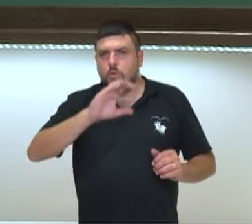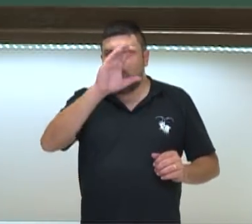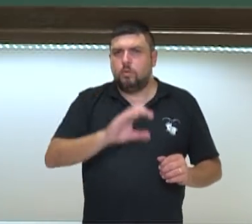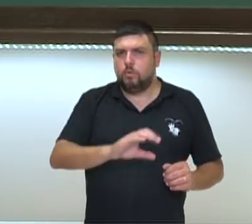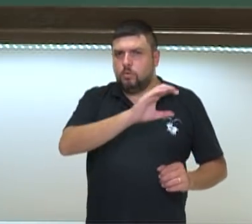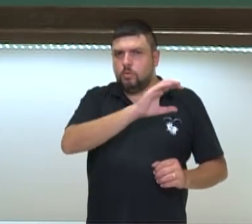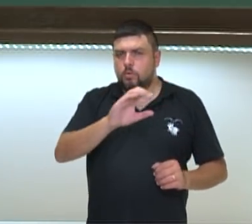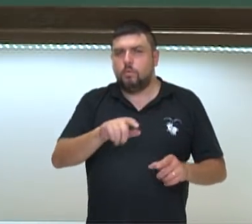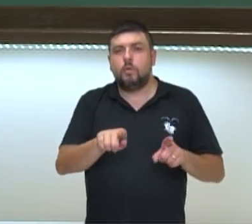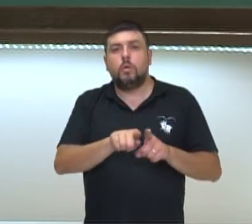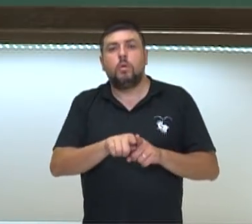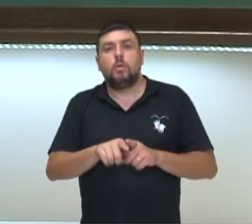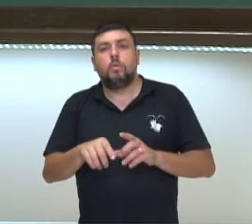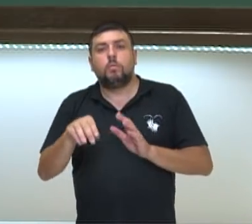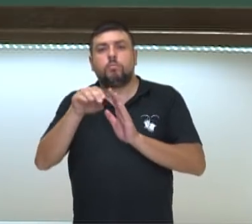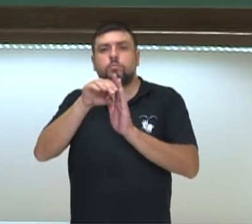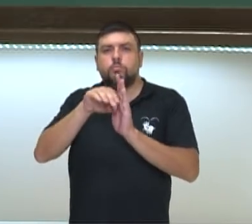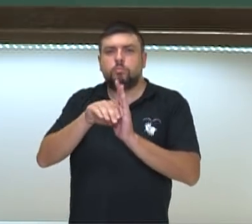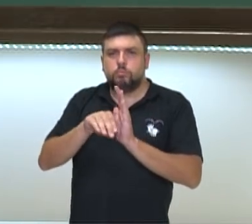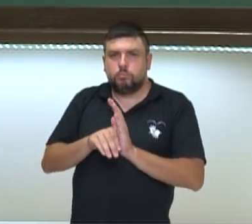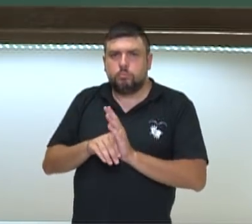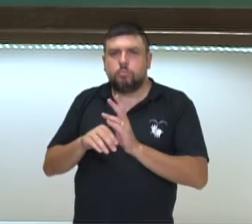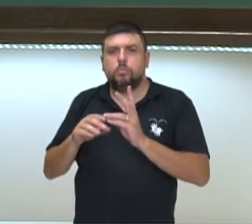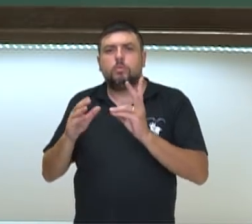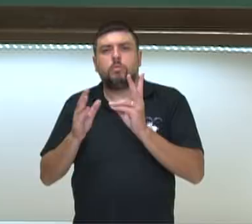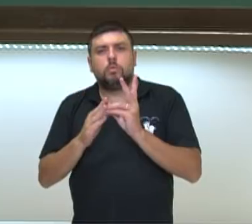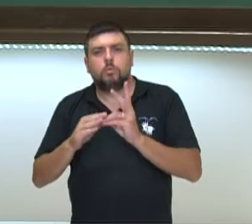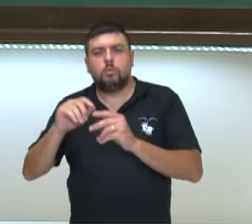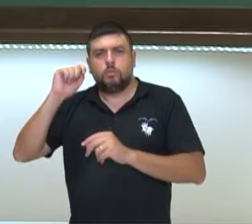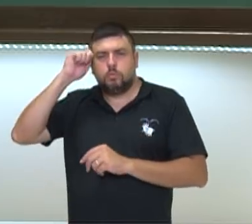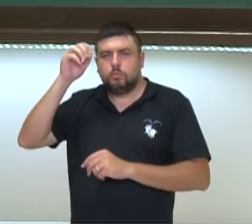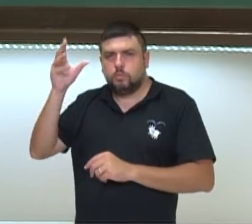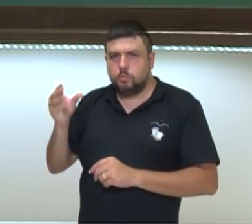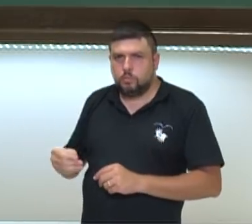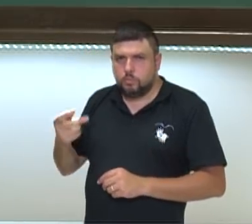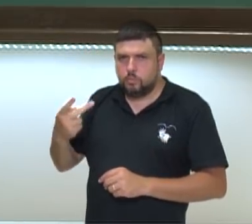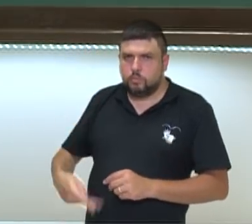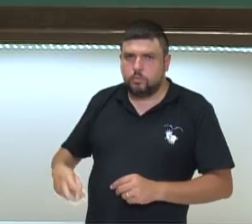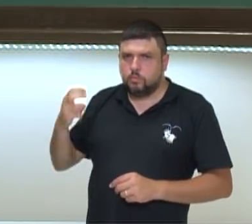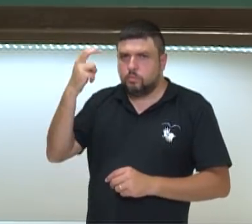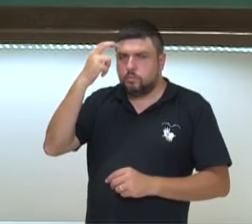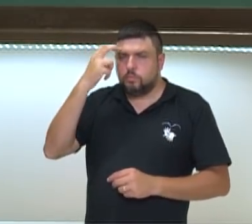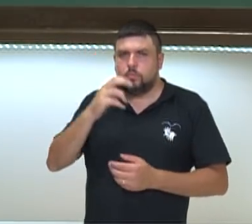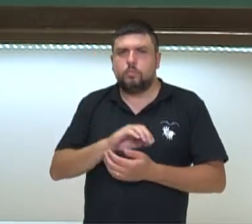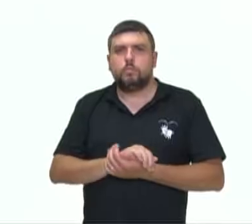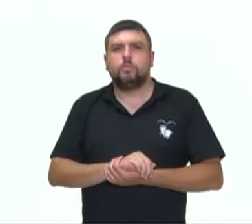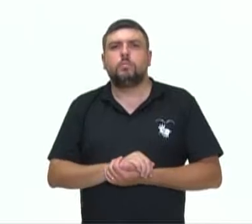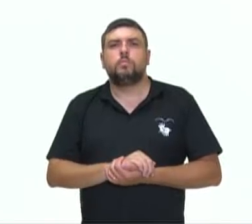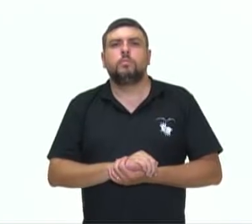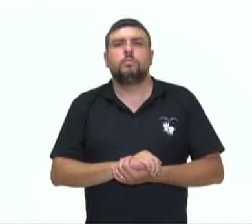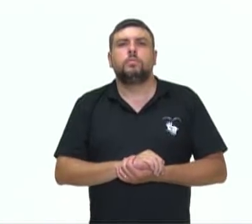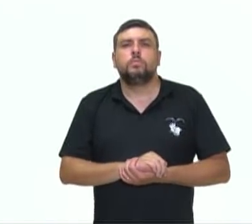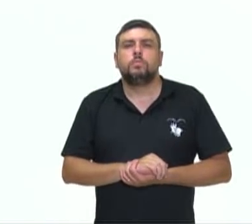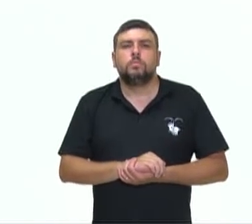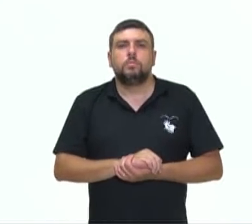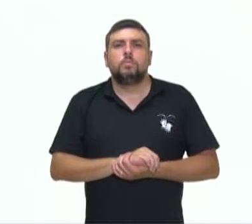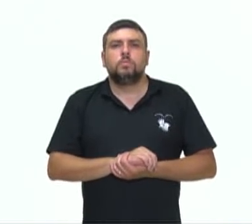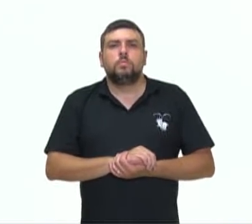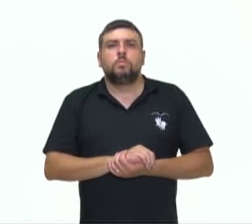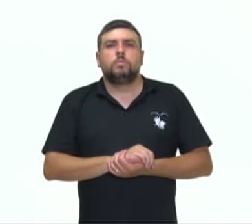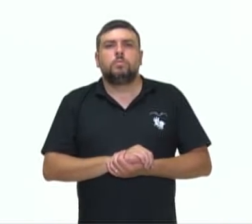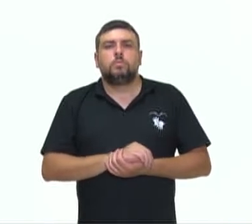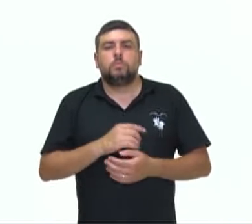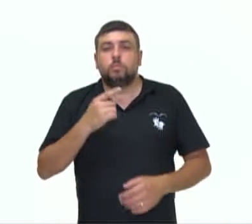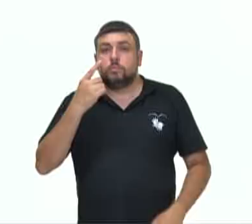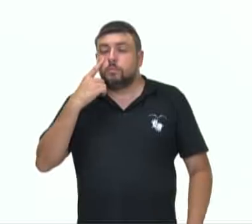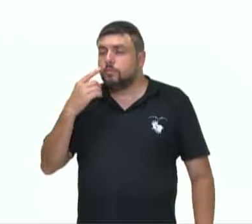indígenas, rituais africanos que compõem a nossa cultura. Bom, aqui temos uma belíssima foto de um ritual